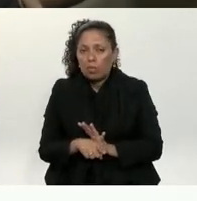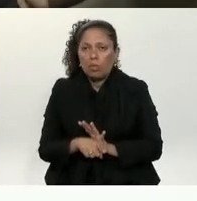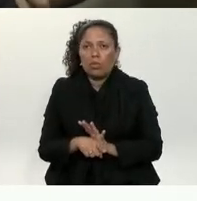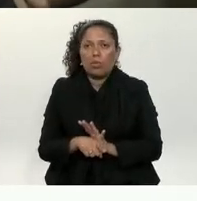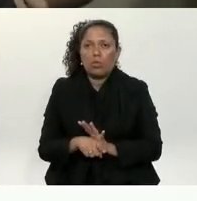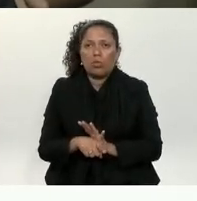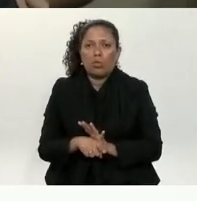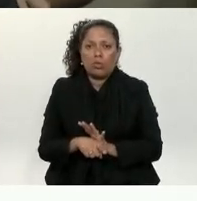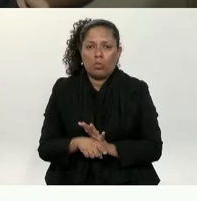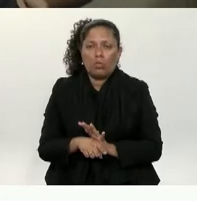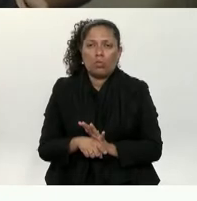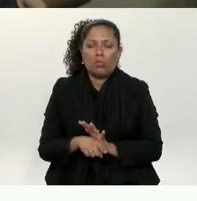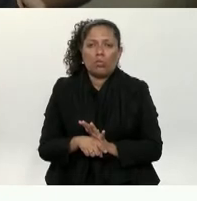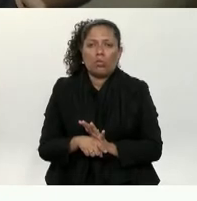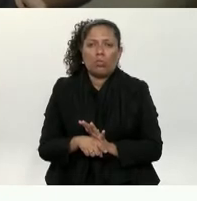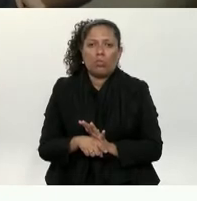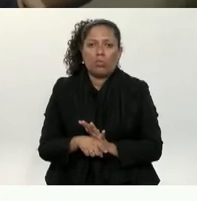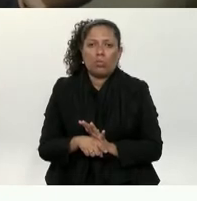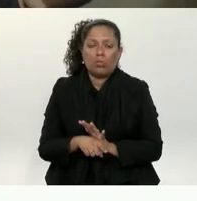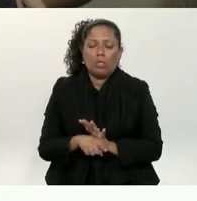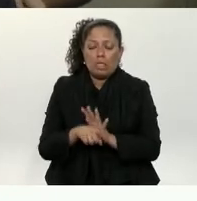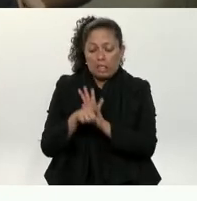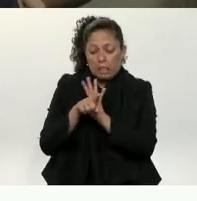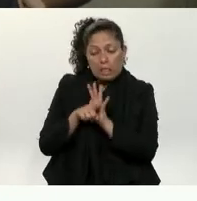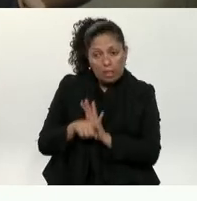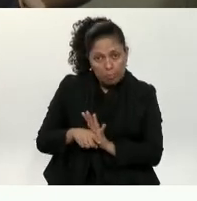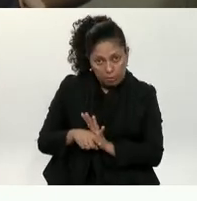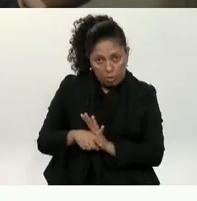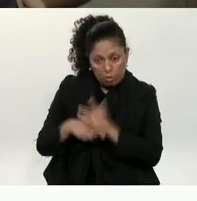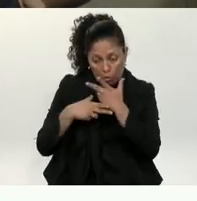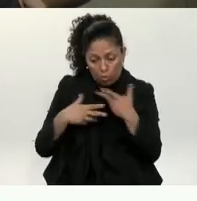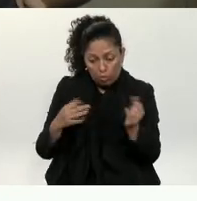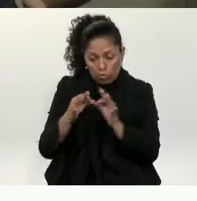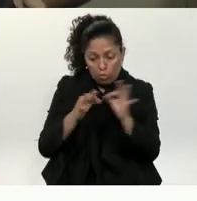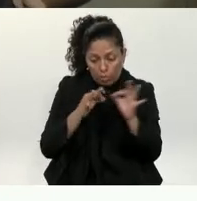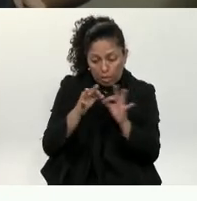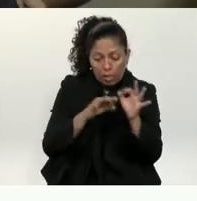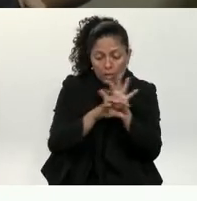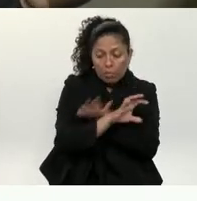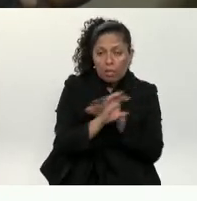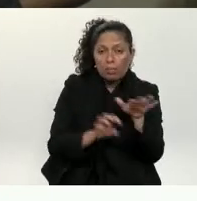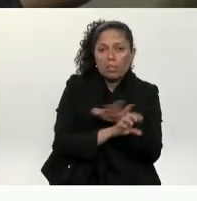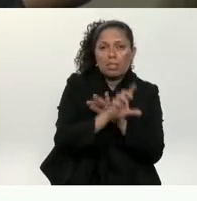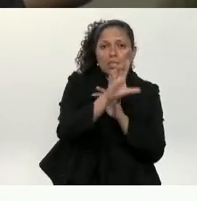da construção do plano pela concessionária. E, fatalmente, se